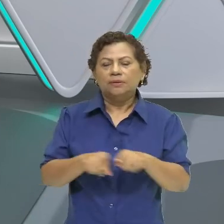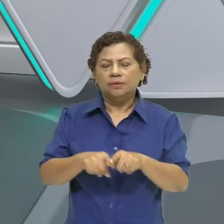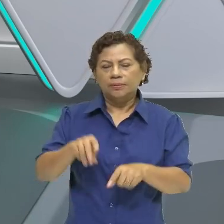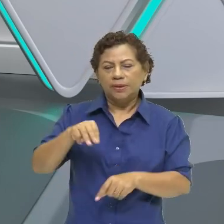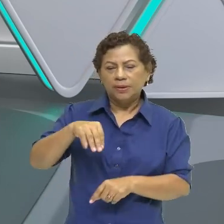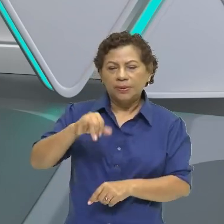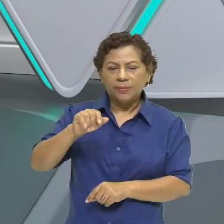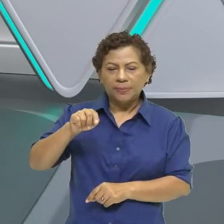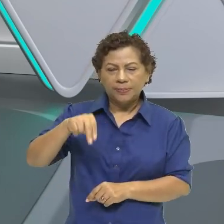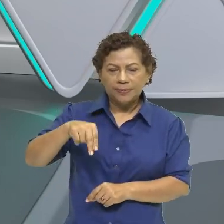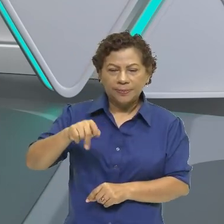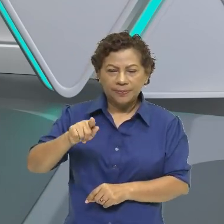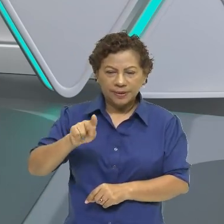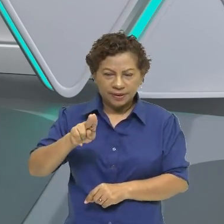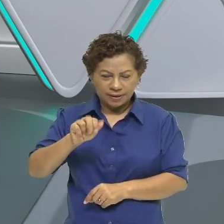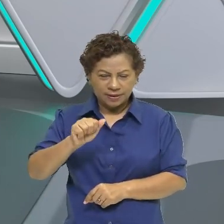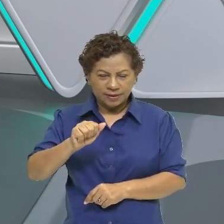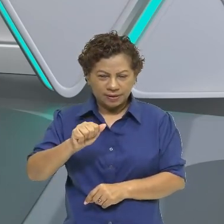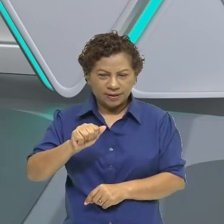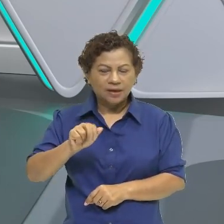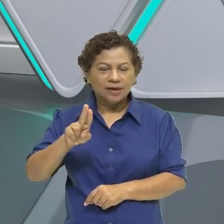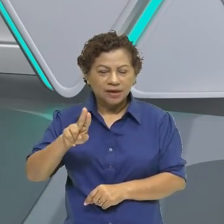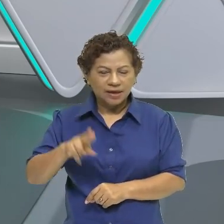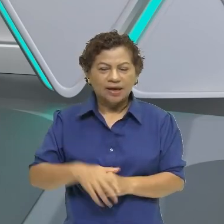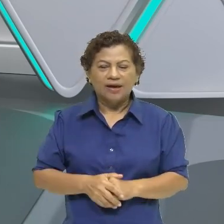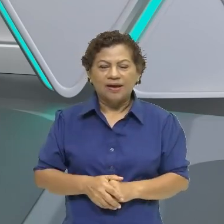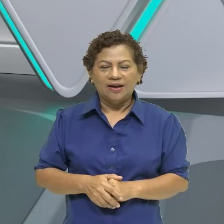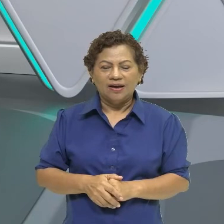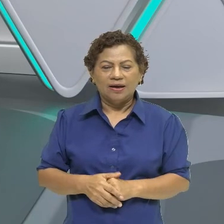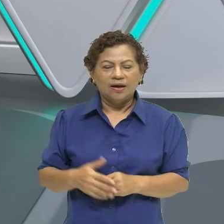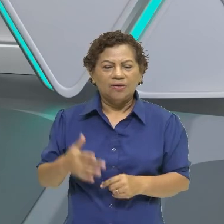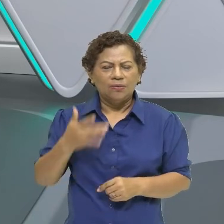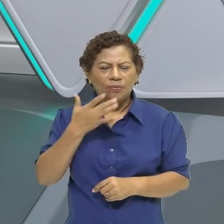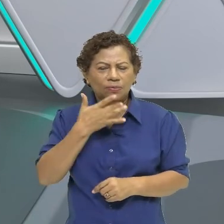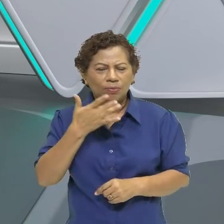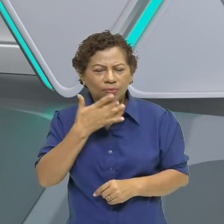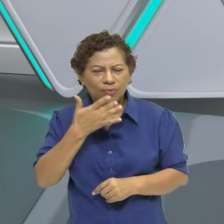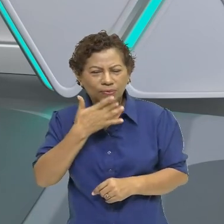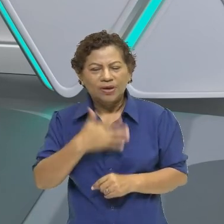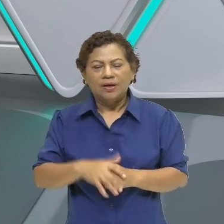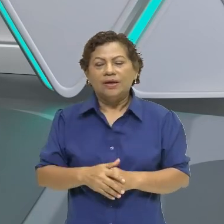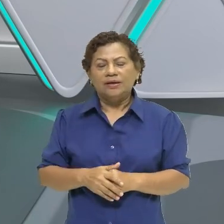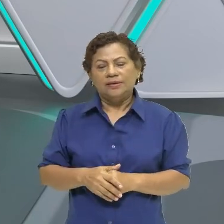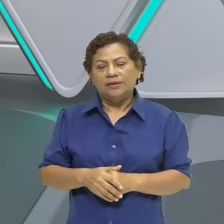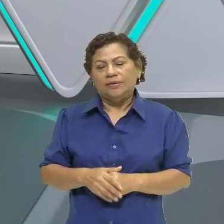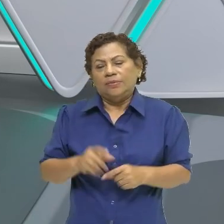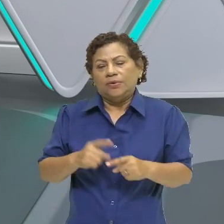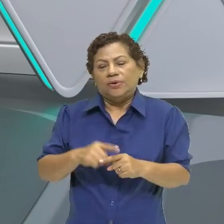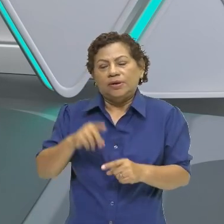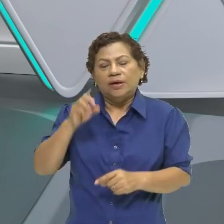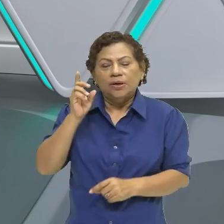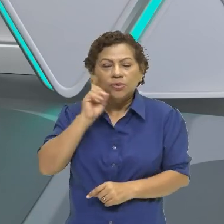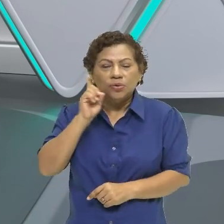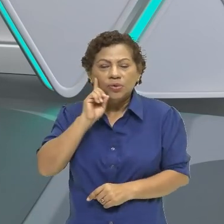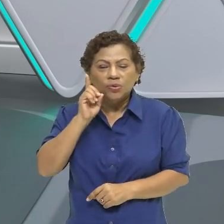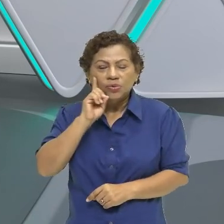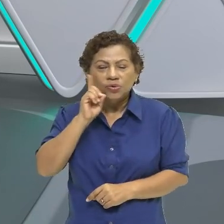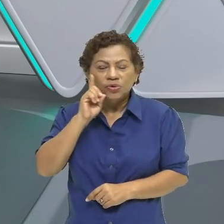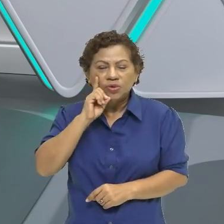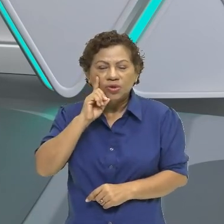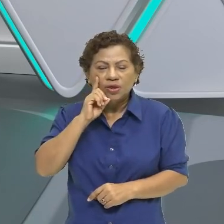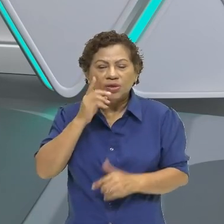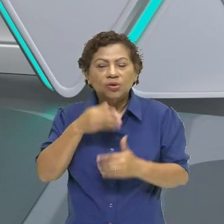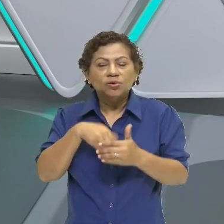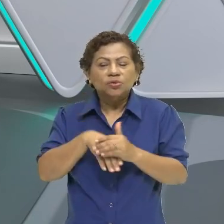de munguzá, do milho branco, certo? Então, isso vai estar presente no nosso dia a dia, nos nossos costumes,